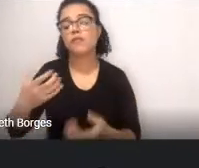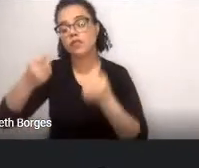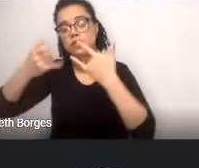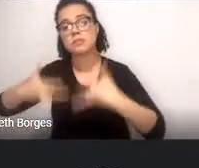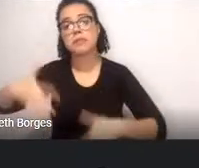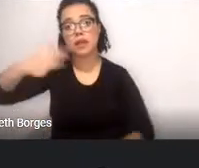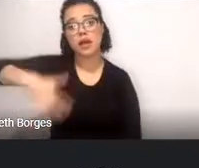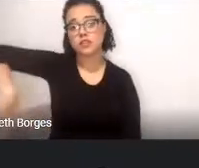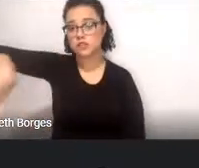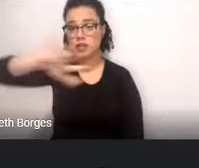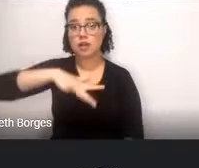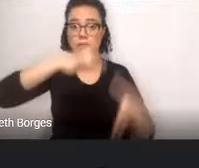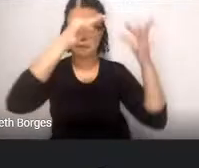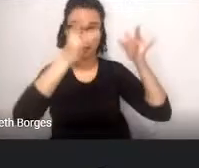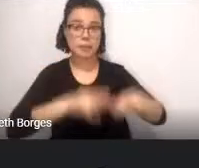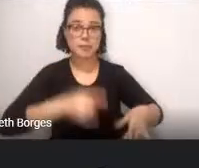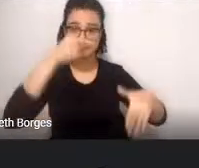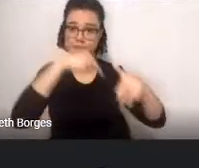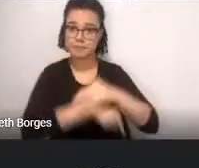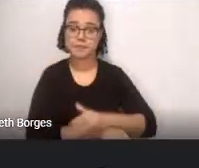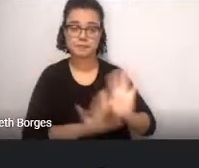vocês terem uma leve noção.